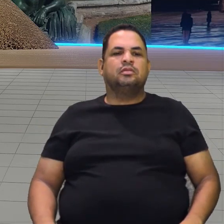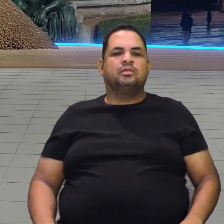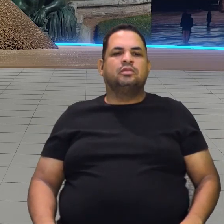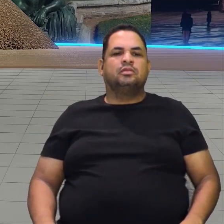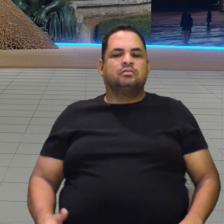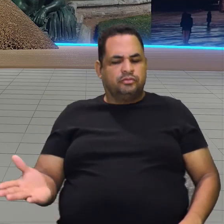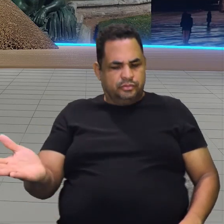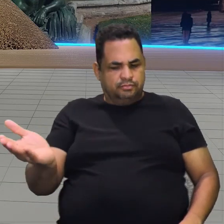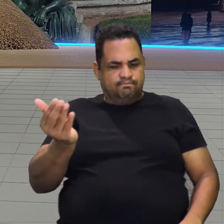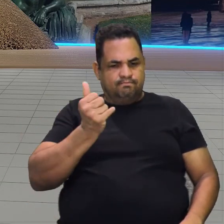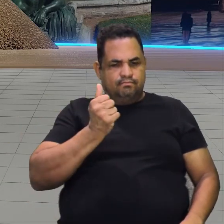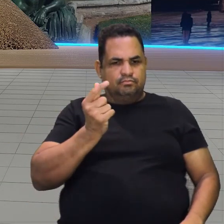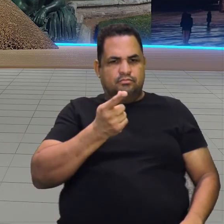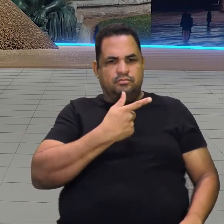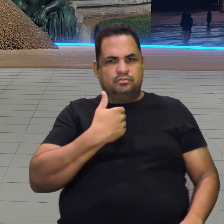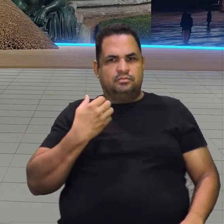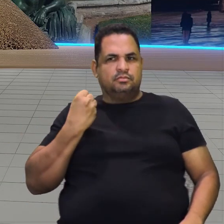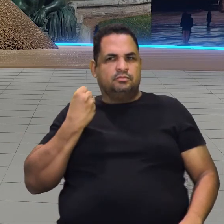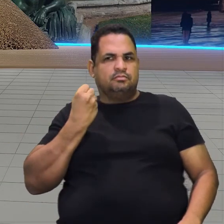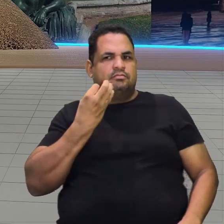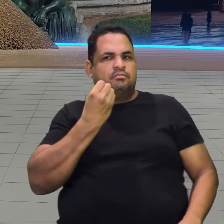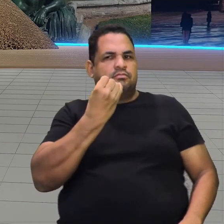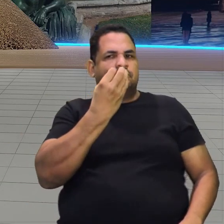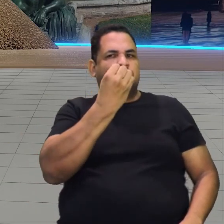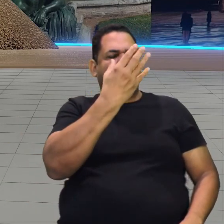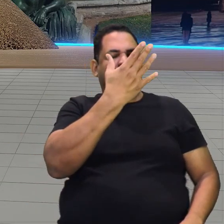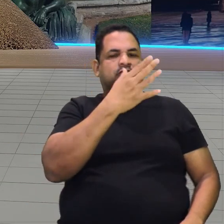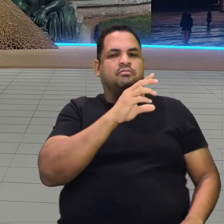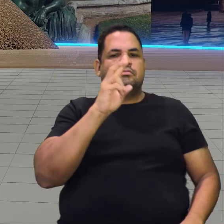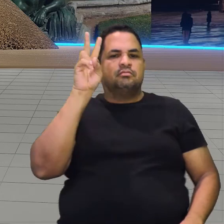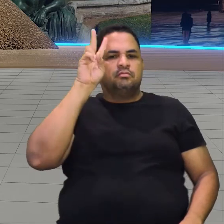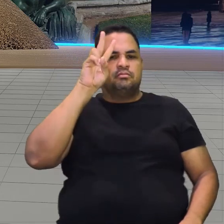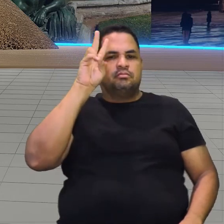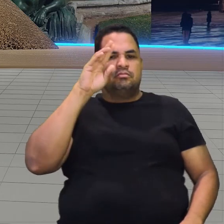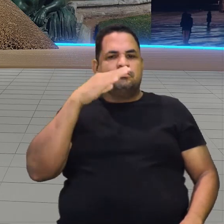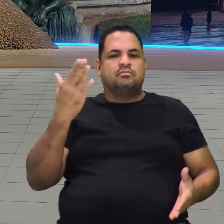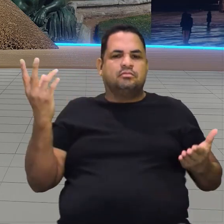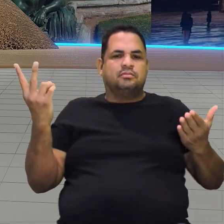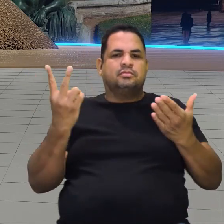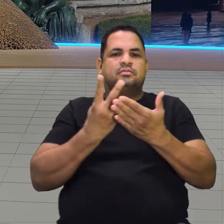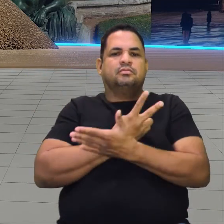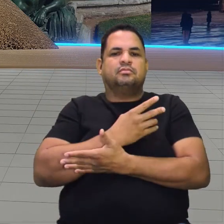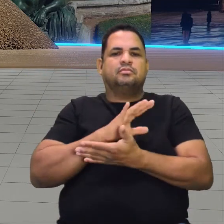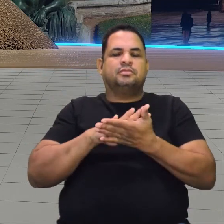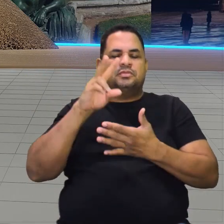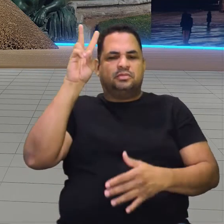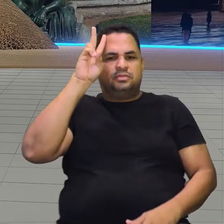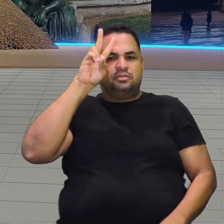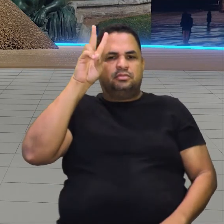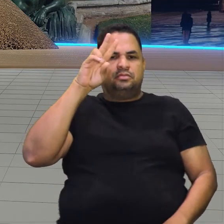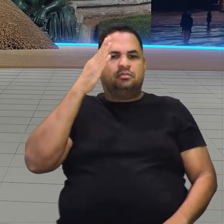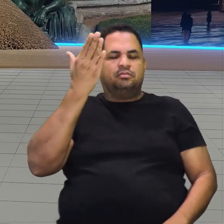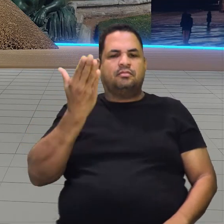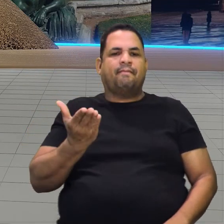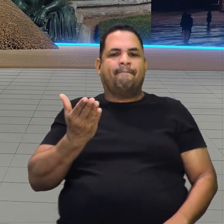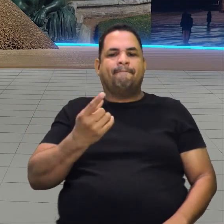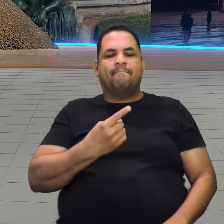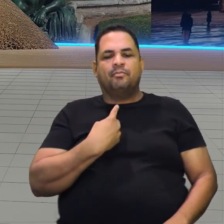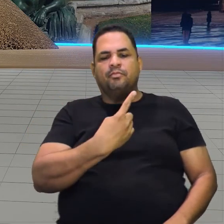venham para essa viagem na história, essas aventuras da história. Eu e